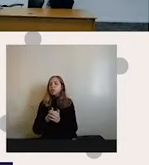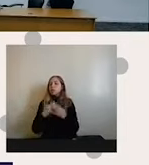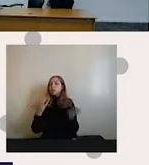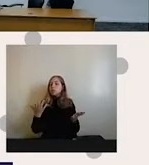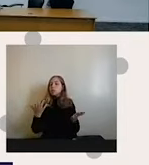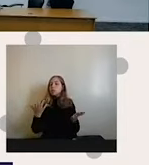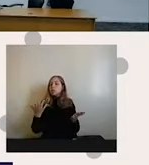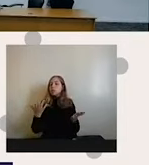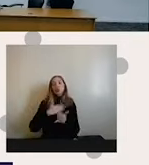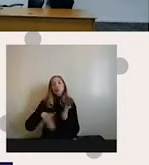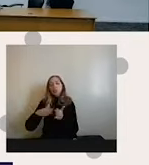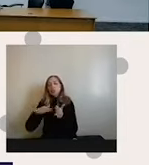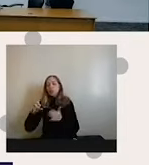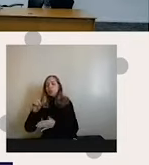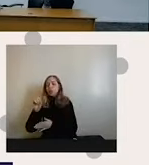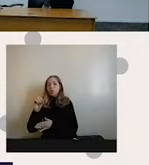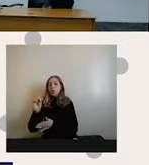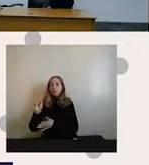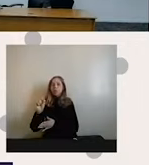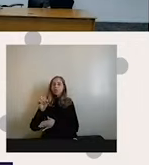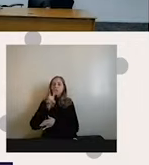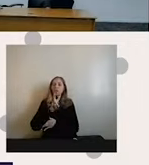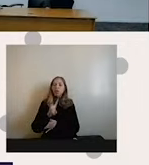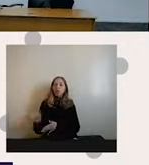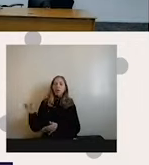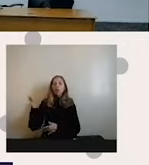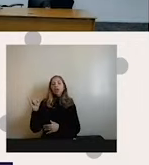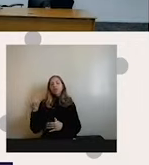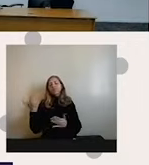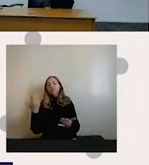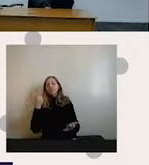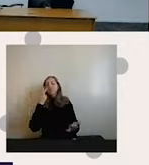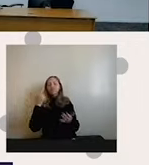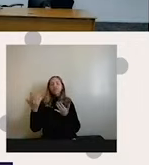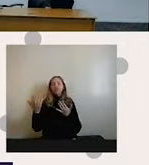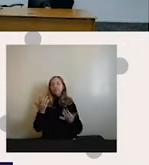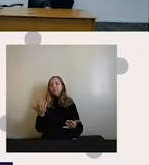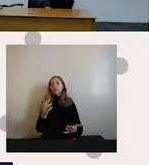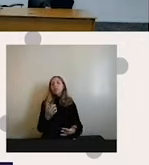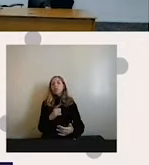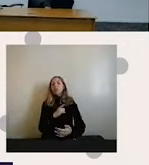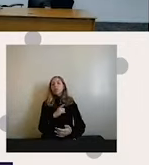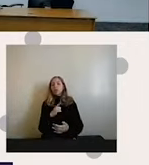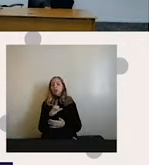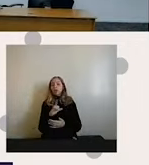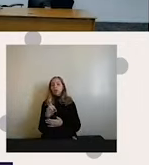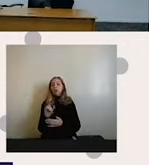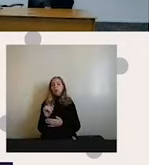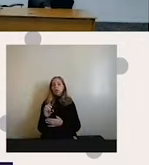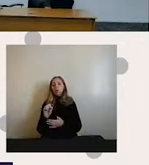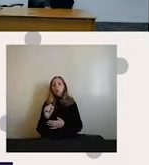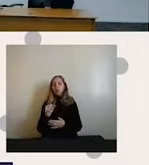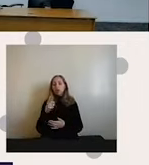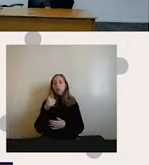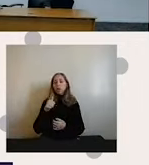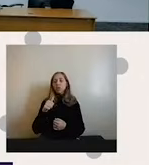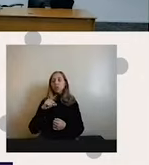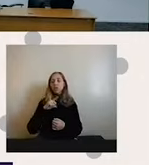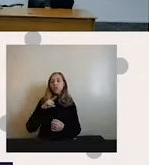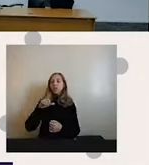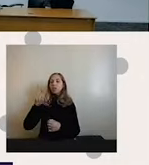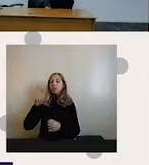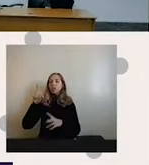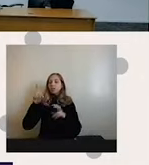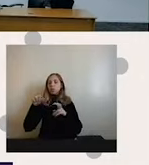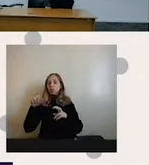são subestimados. Tem um dado, acho que é da Elisa, de que 20% da população